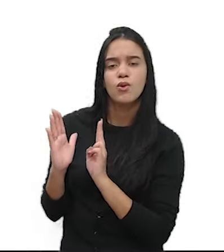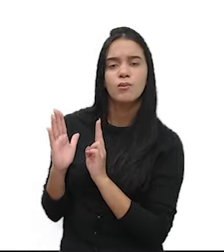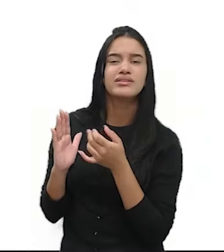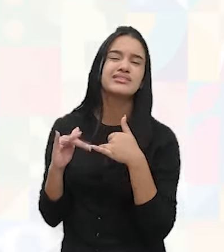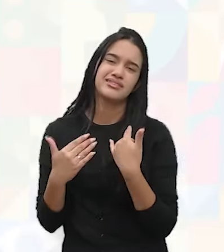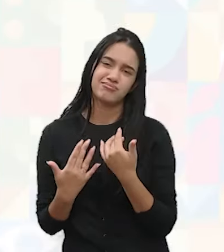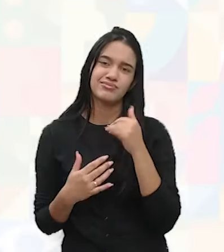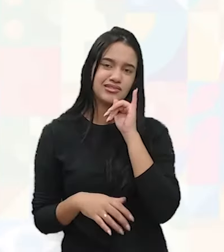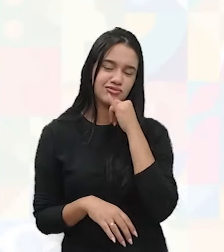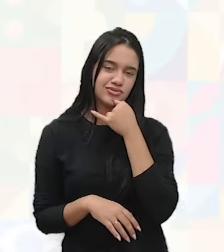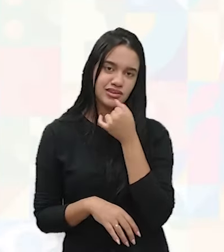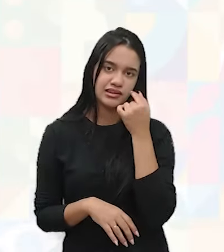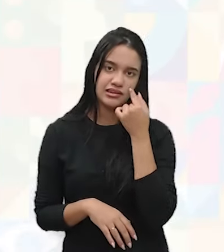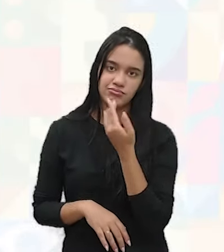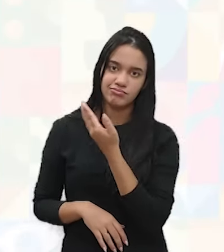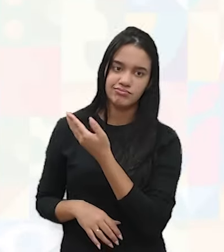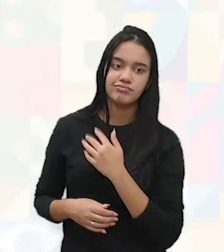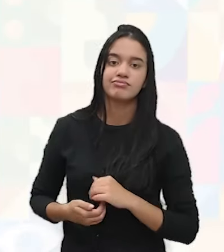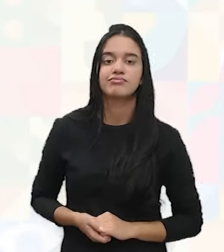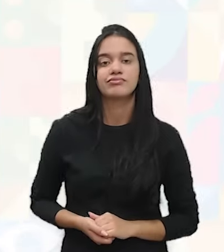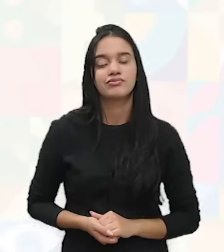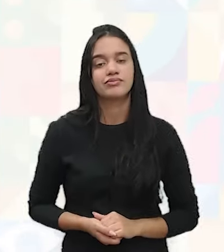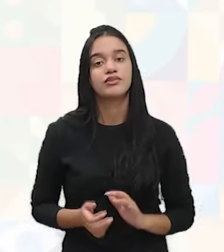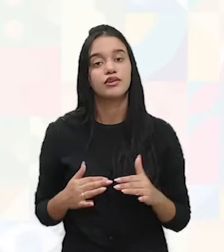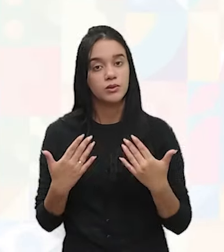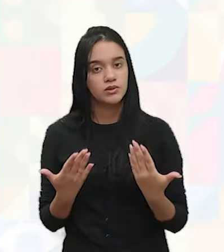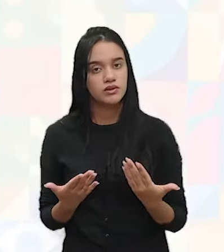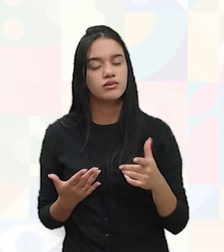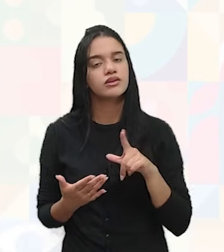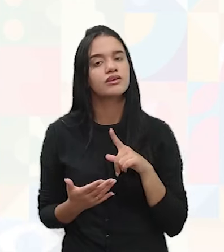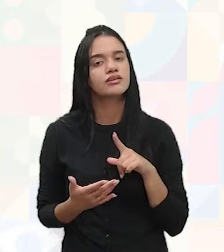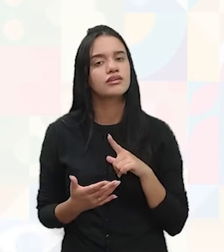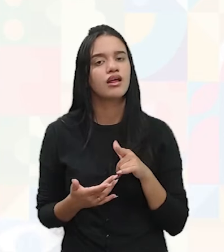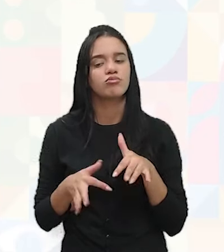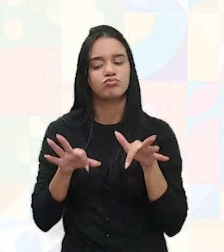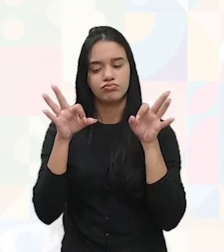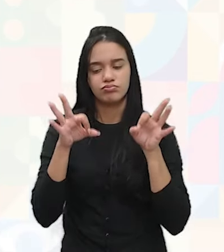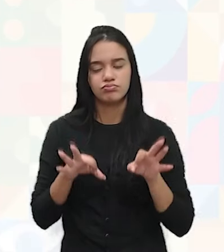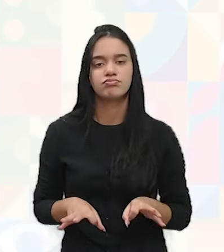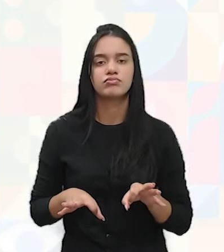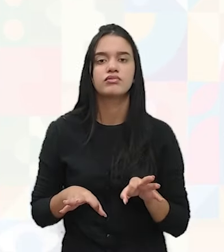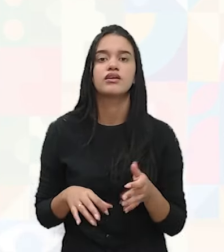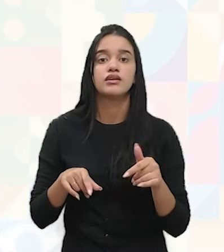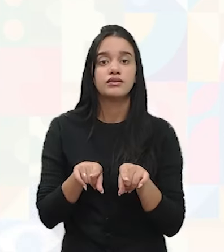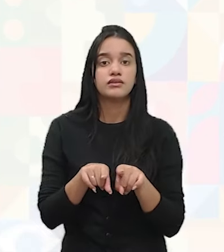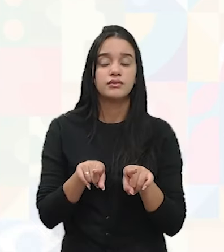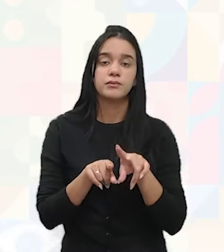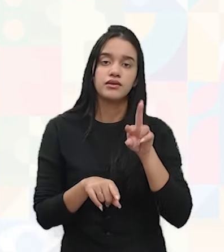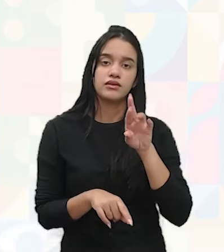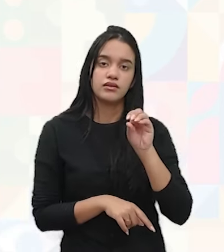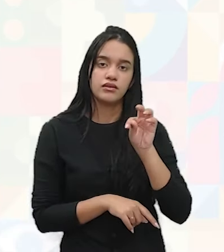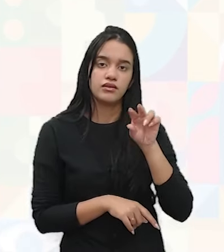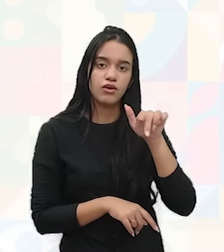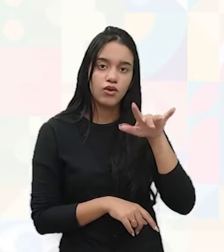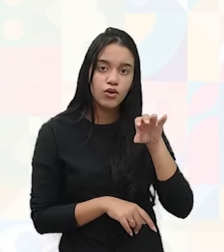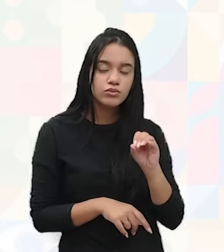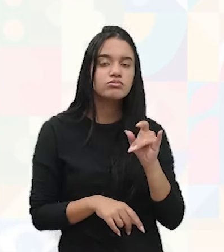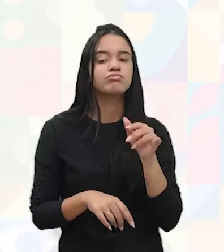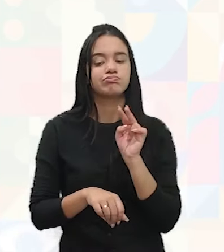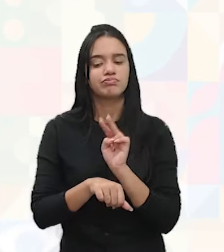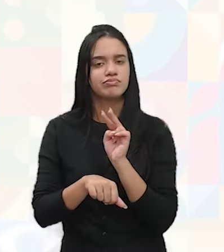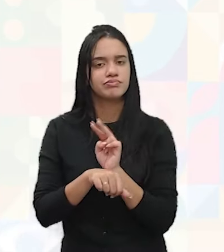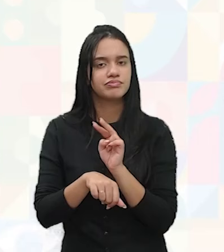gente encontra situações como essa então o cilindro ele tem que tá intacto tá até para que o rótulo ele seja preservado como eu